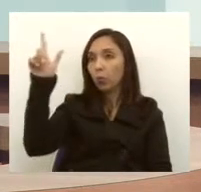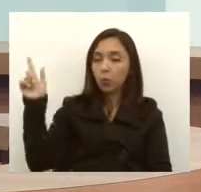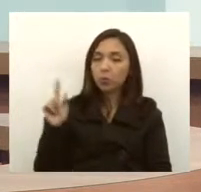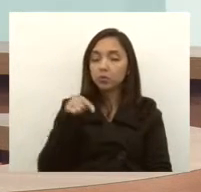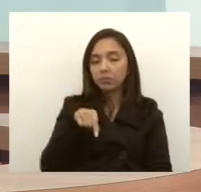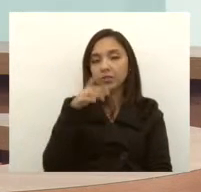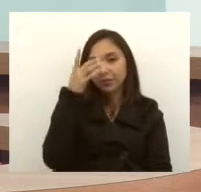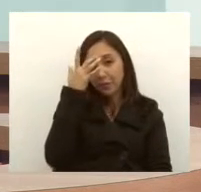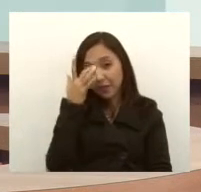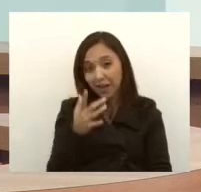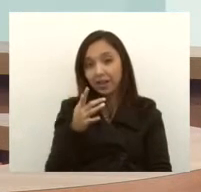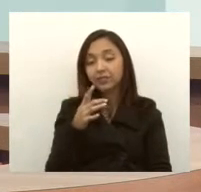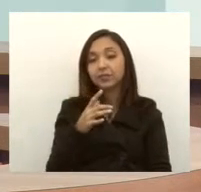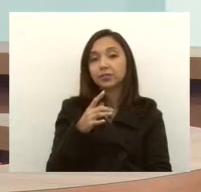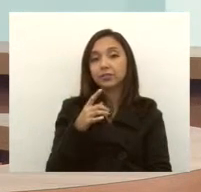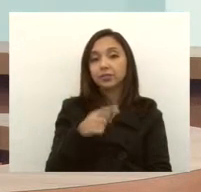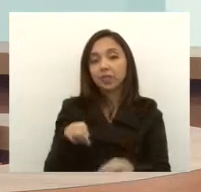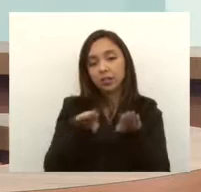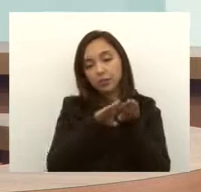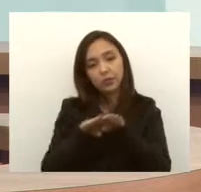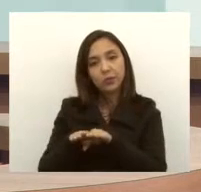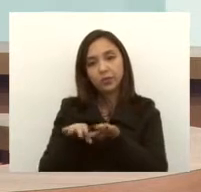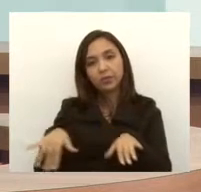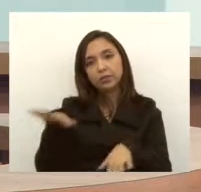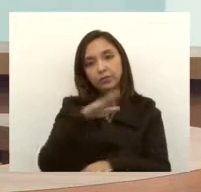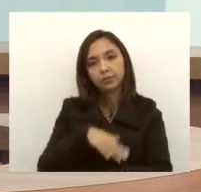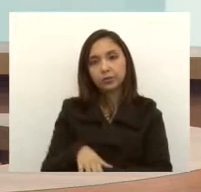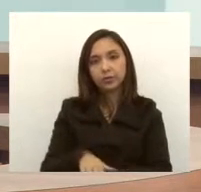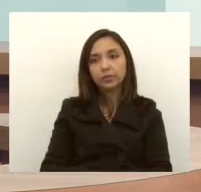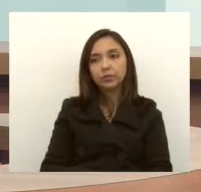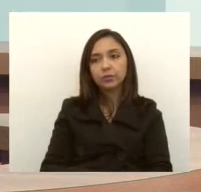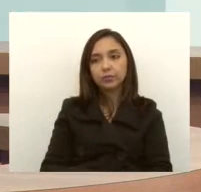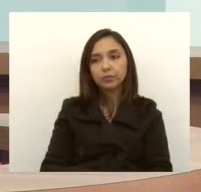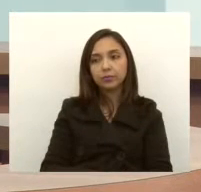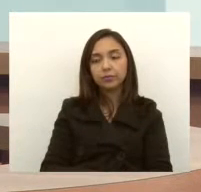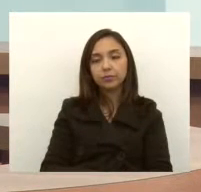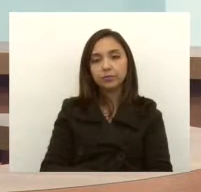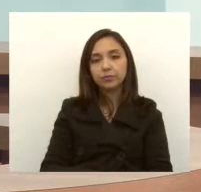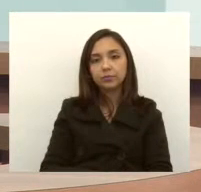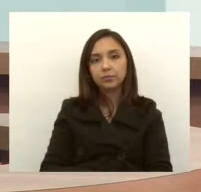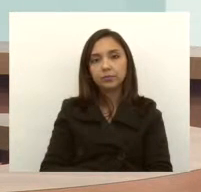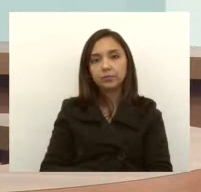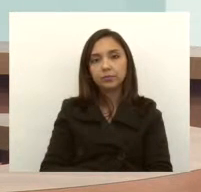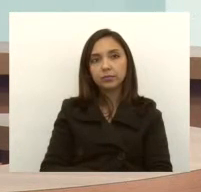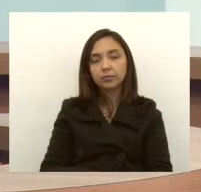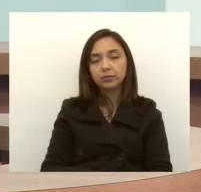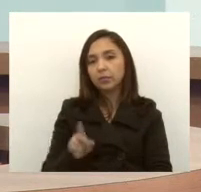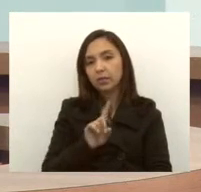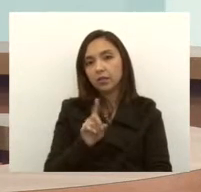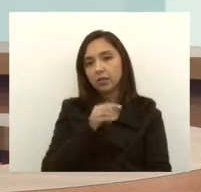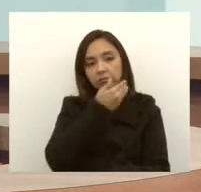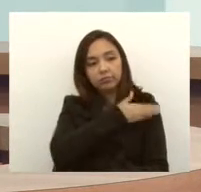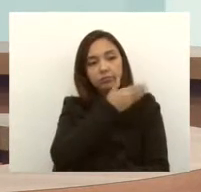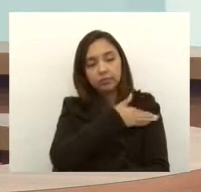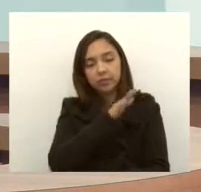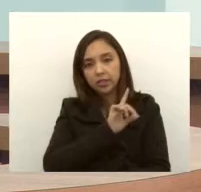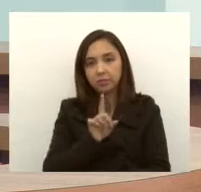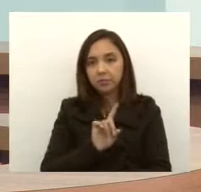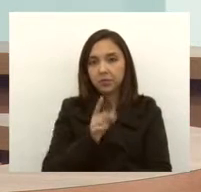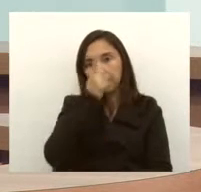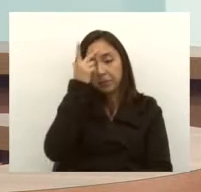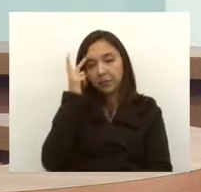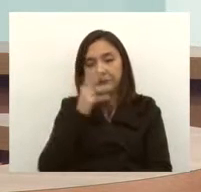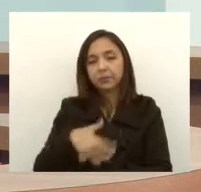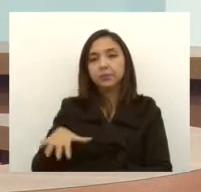mas eu acho que é igualdade para todos, igualdade para todos, né? Não discriminação naqueles que